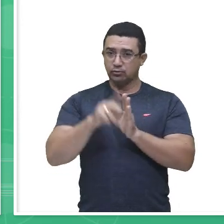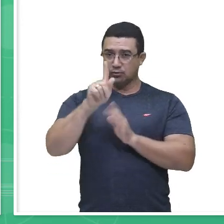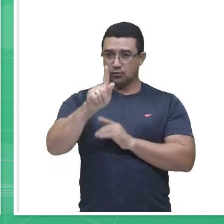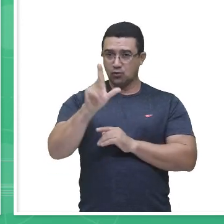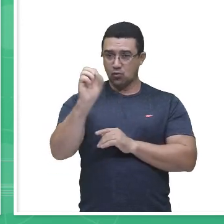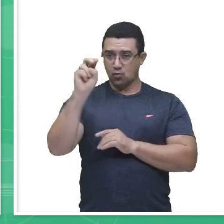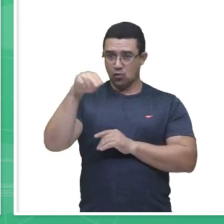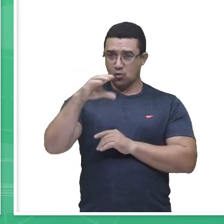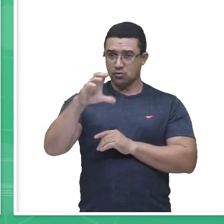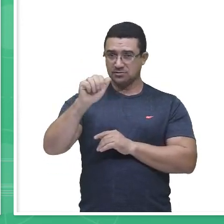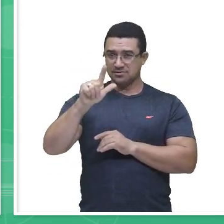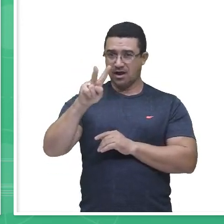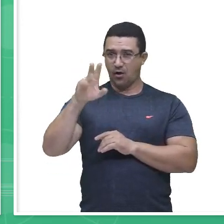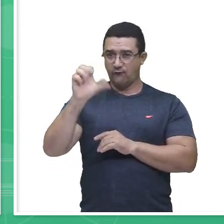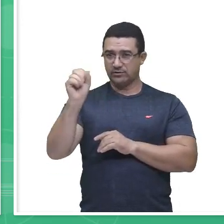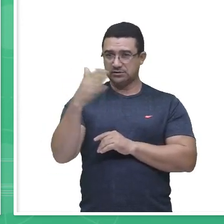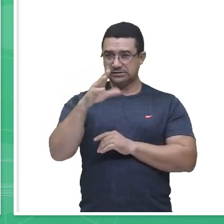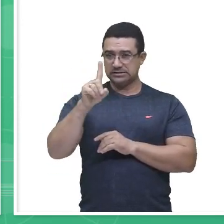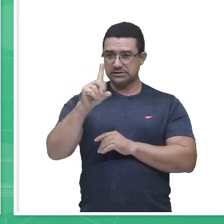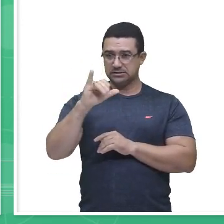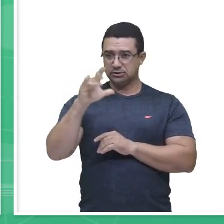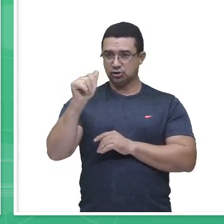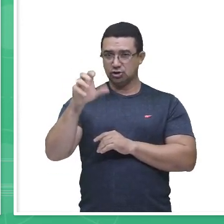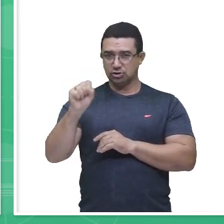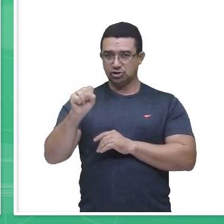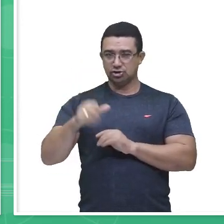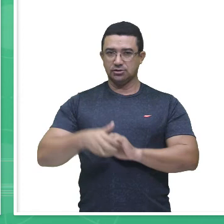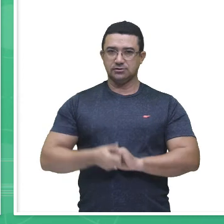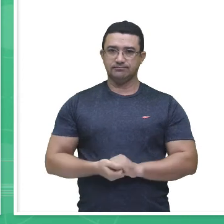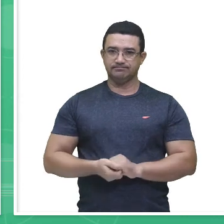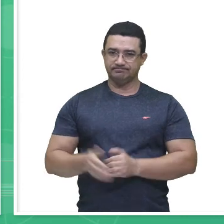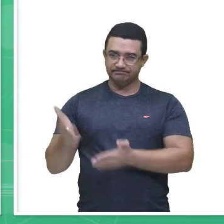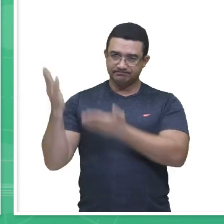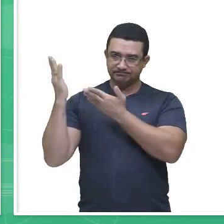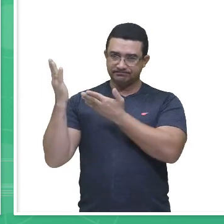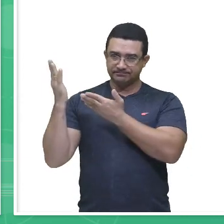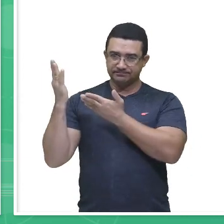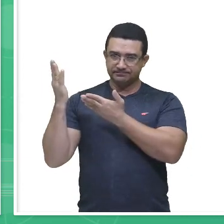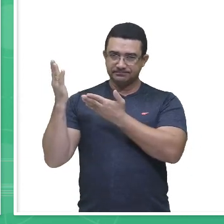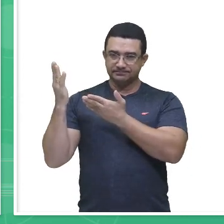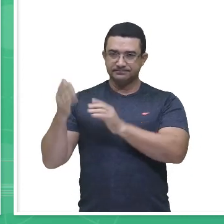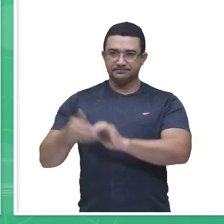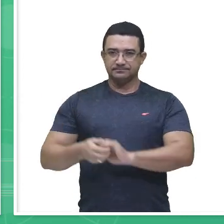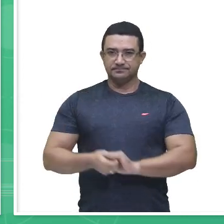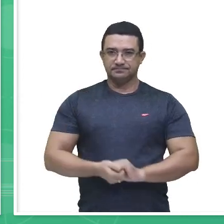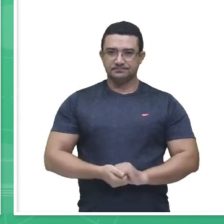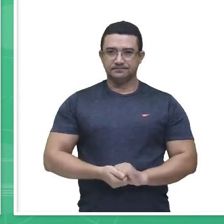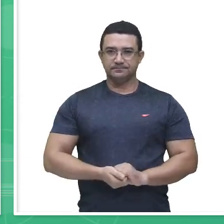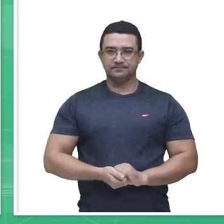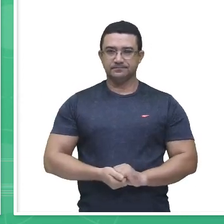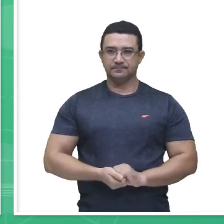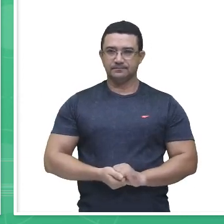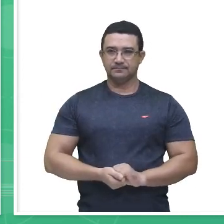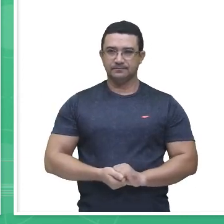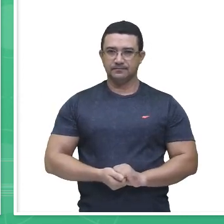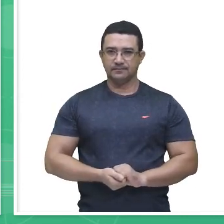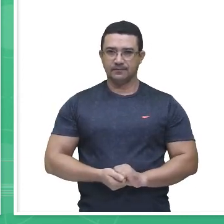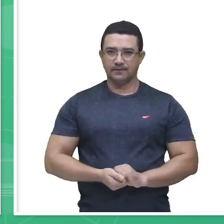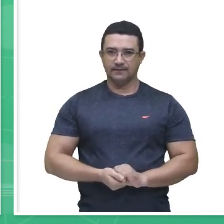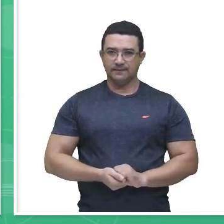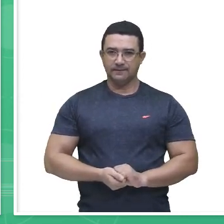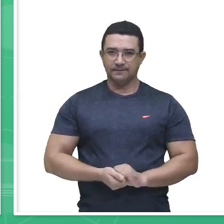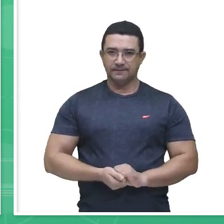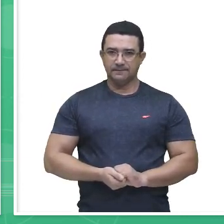os versos, olha só. Cantor das selvas entre bravas matas, áspero tronco da palmeira